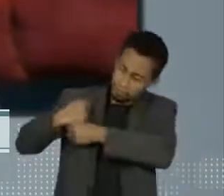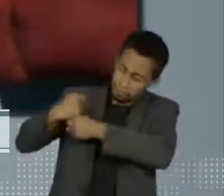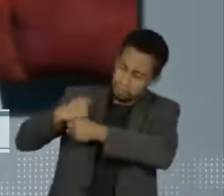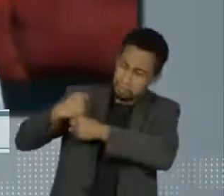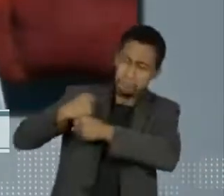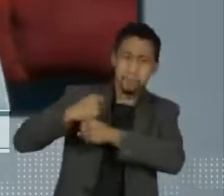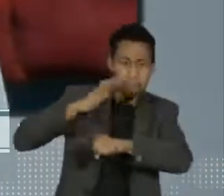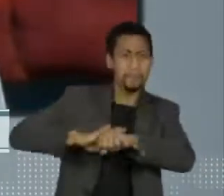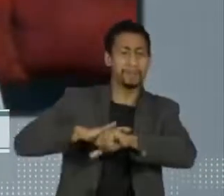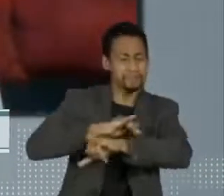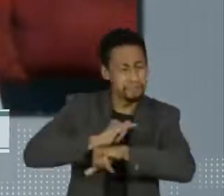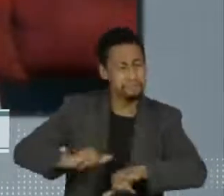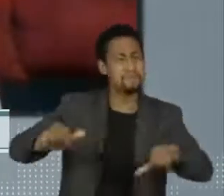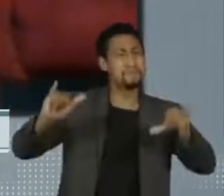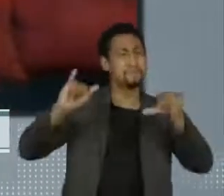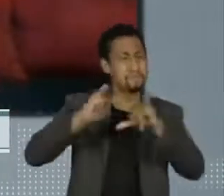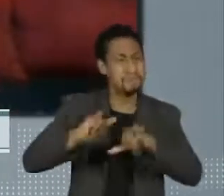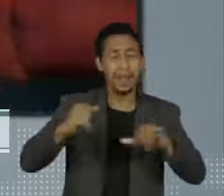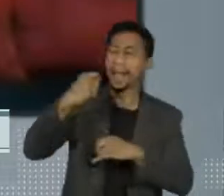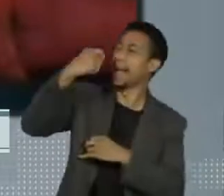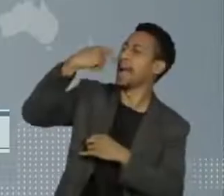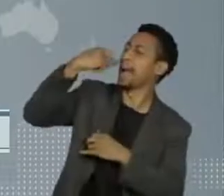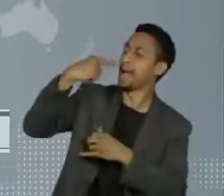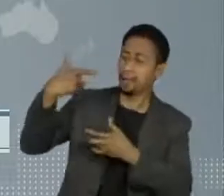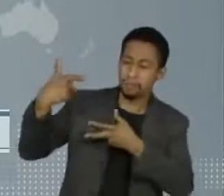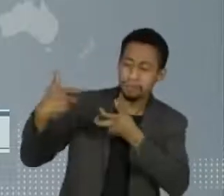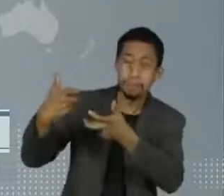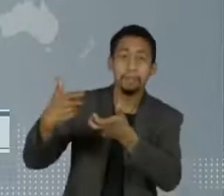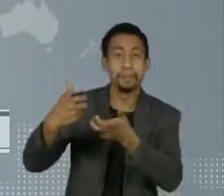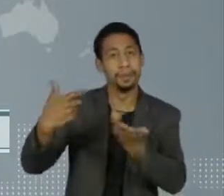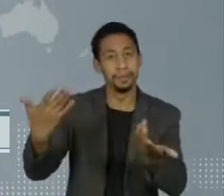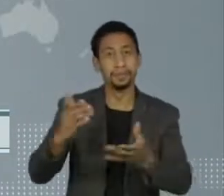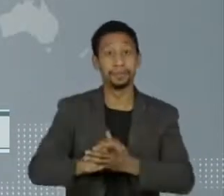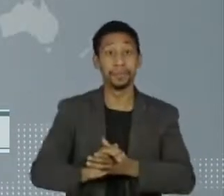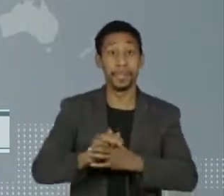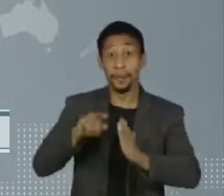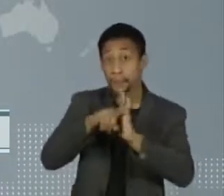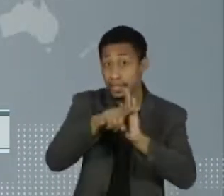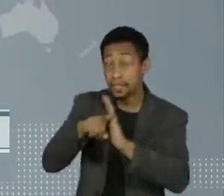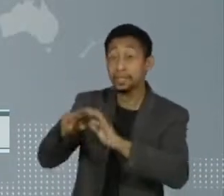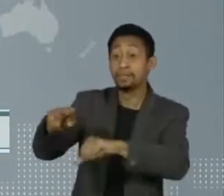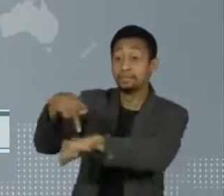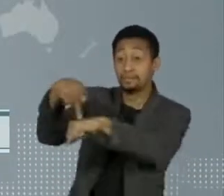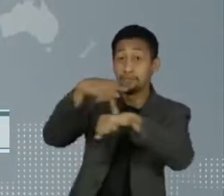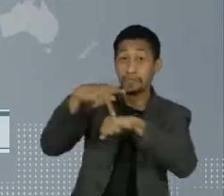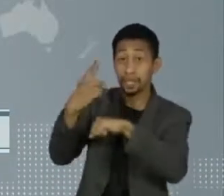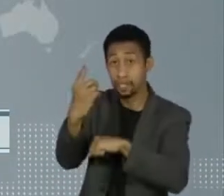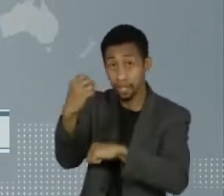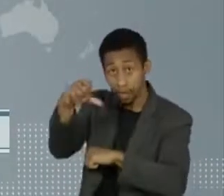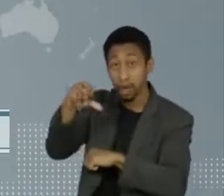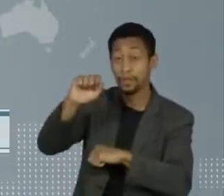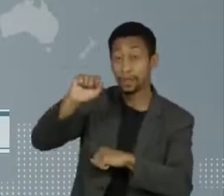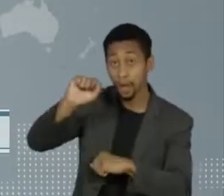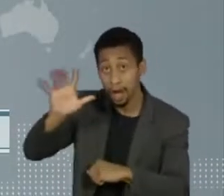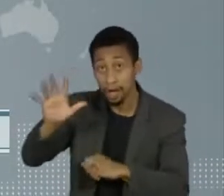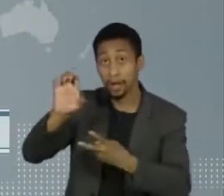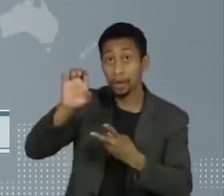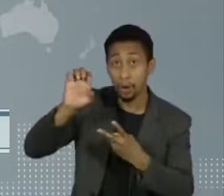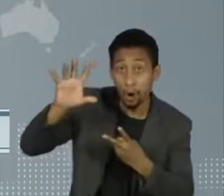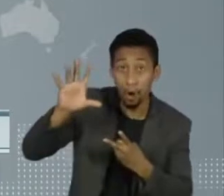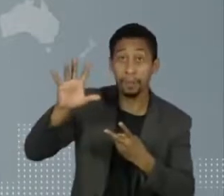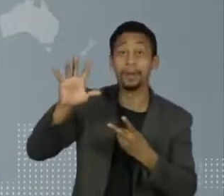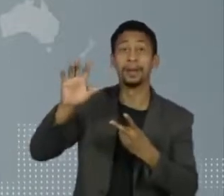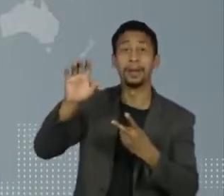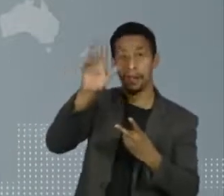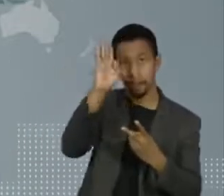anos todos, ele tem se mantido ao longo de diferentes governos. A pesquisa da Nature foi feita em 19 países da África, Europa, América